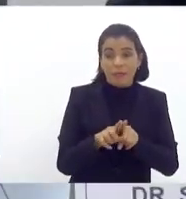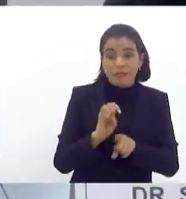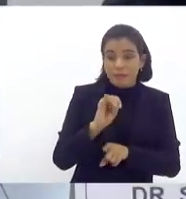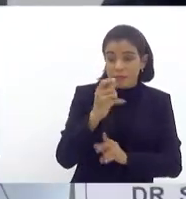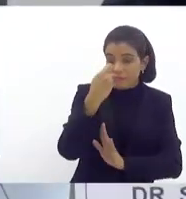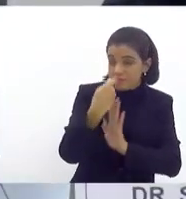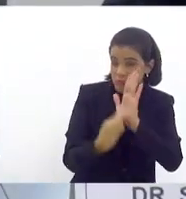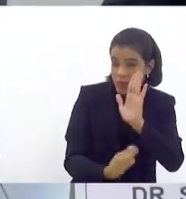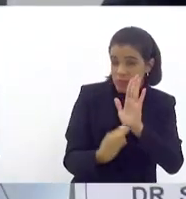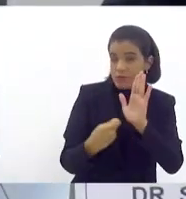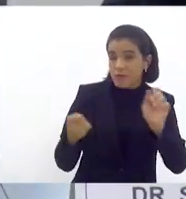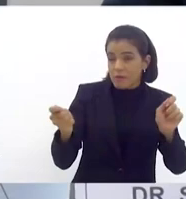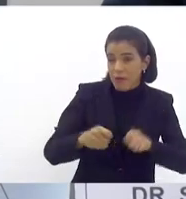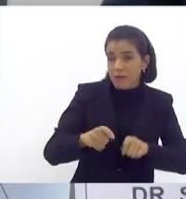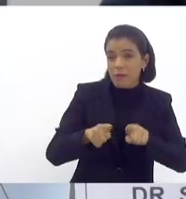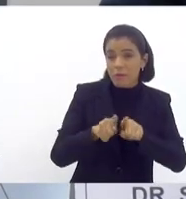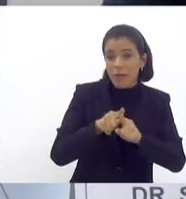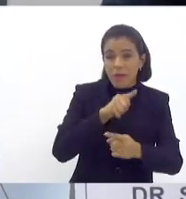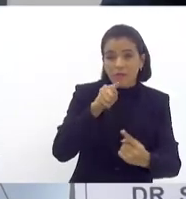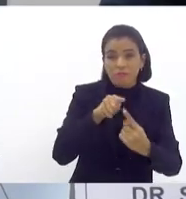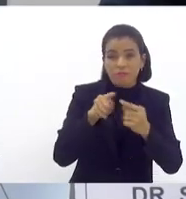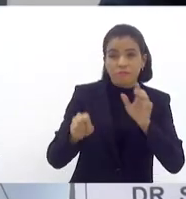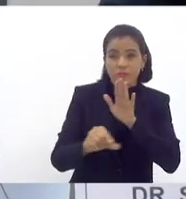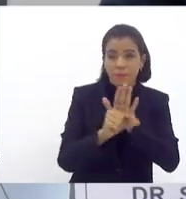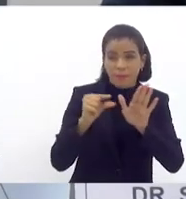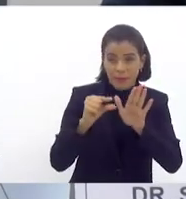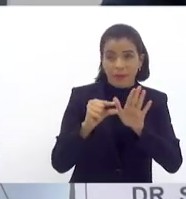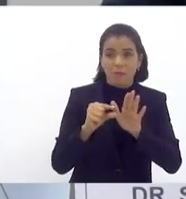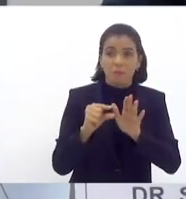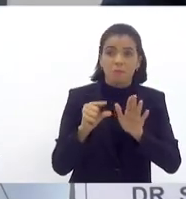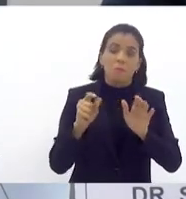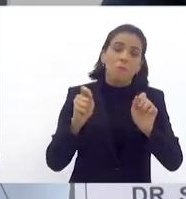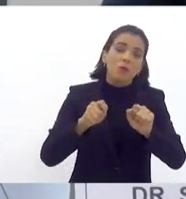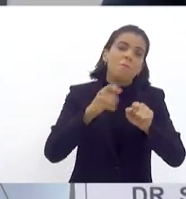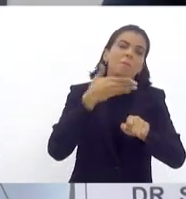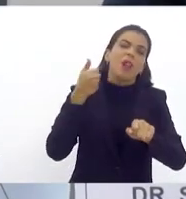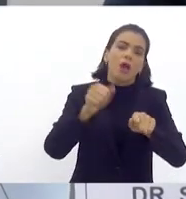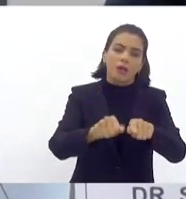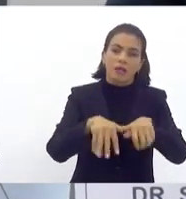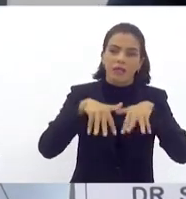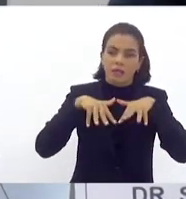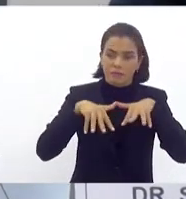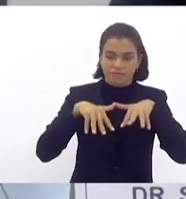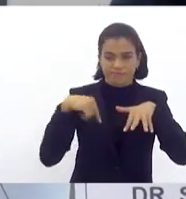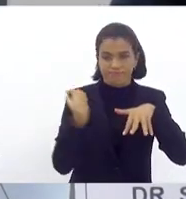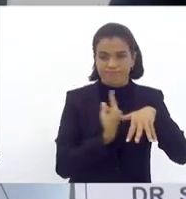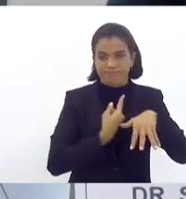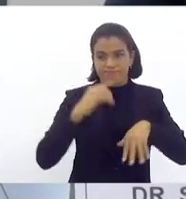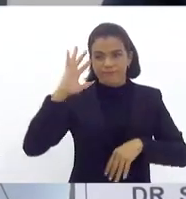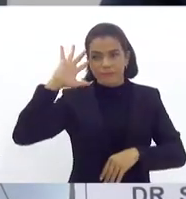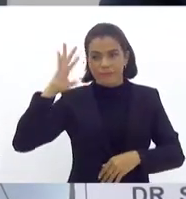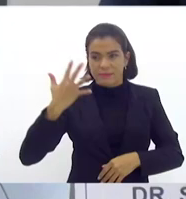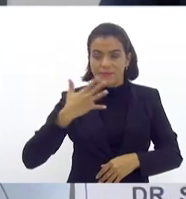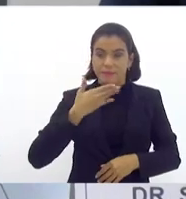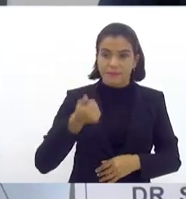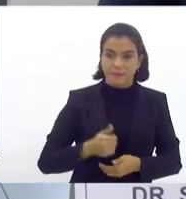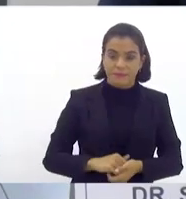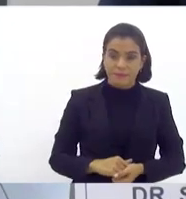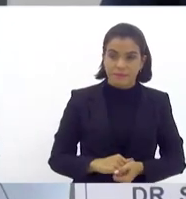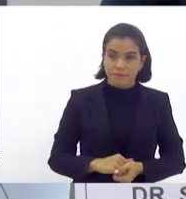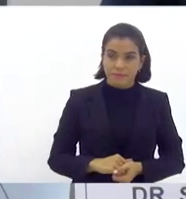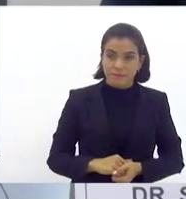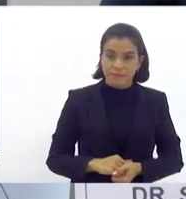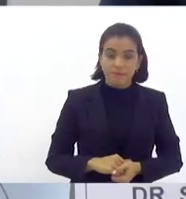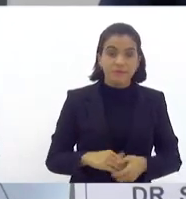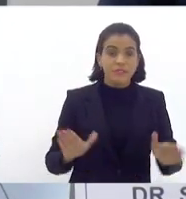texto. Claro que pode ser objeto de emenda também. A gente faz plenário. Em plenário. Faz no plenário. Pode fazer em plenário para a gente definir o que é empresa de porte.